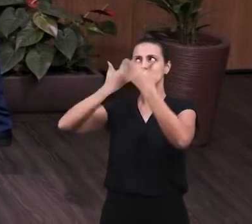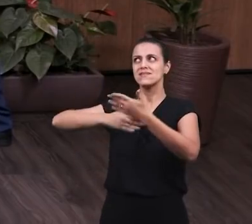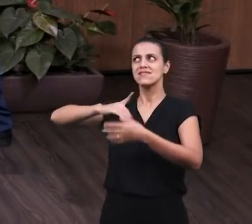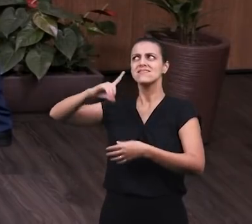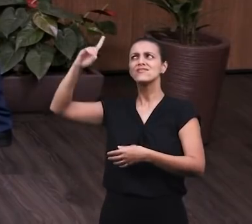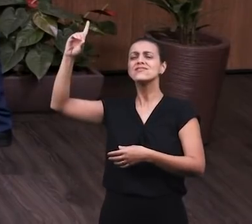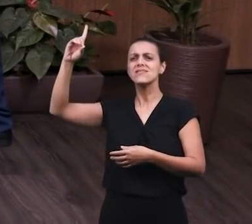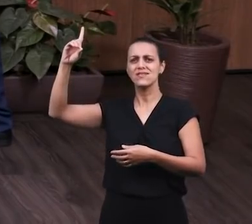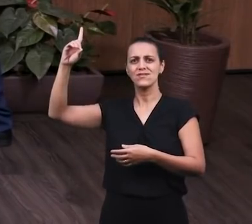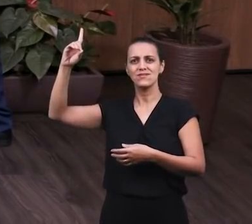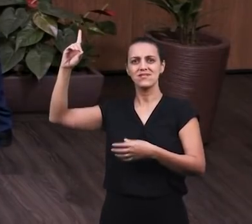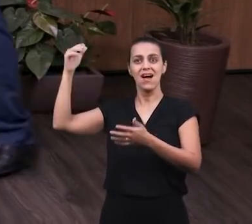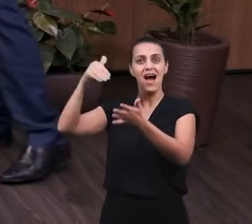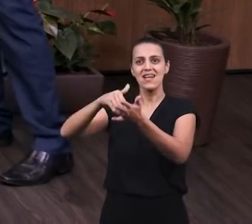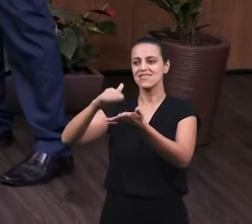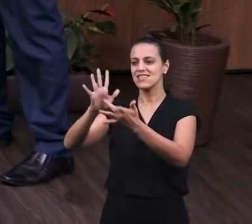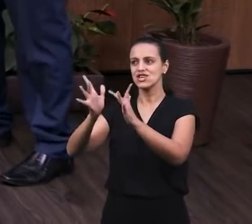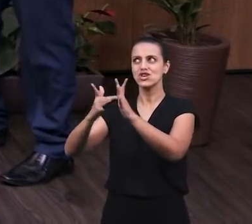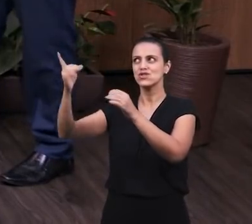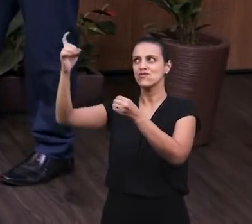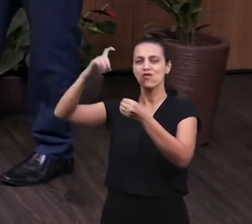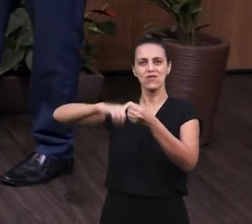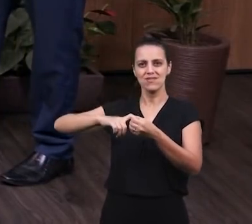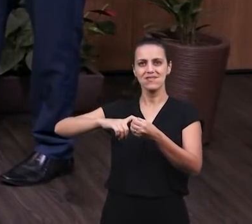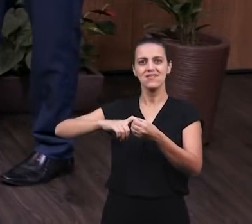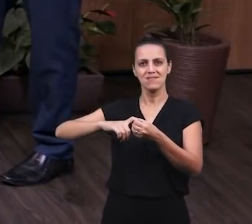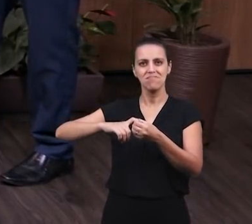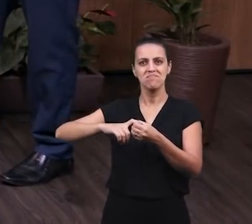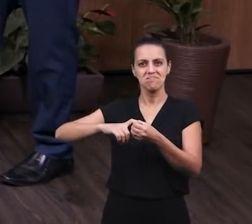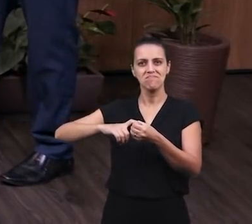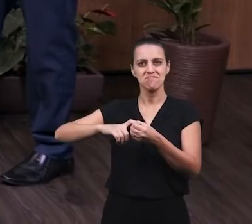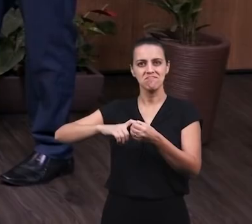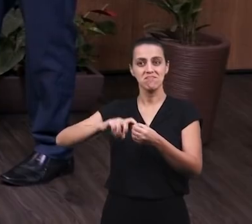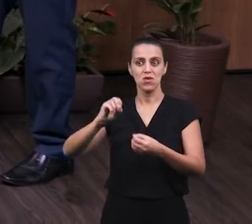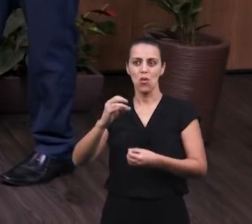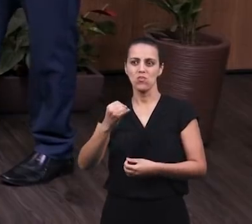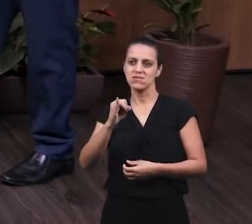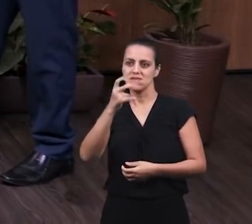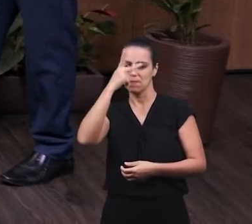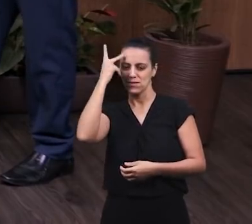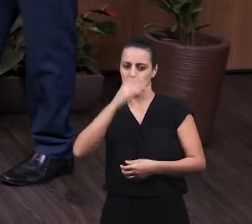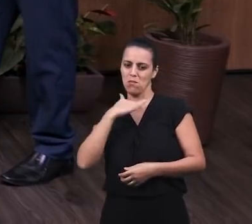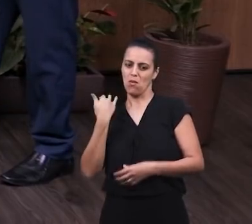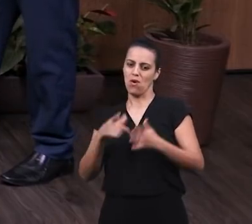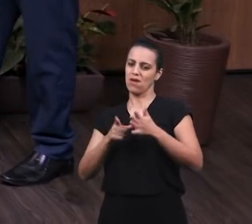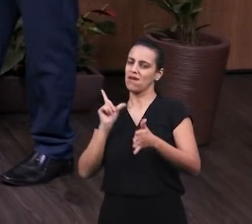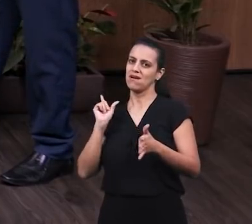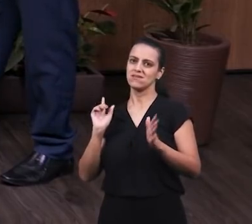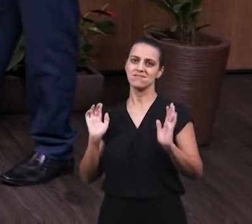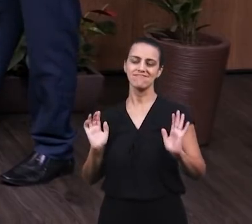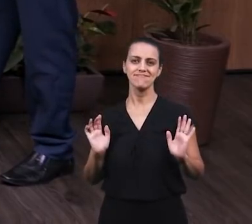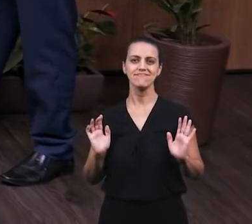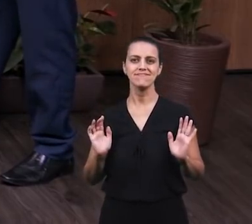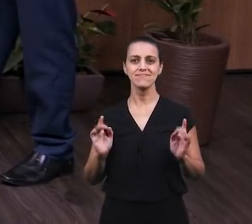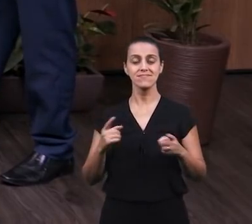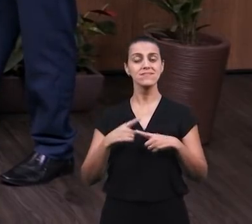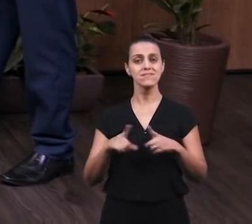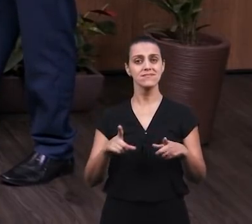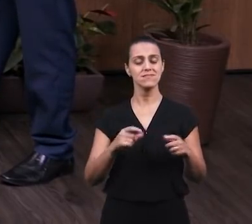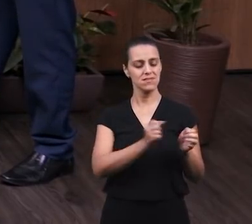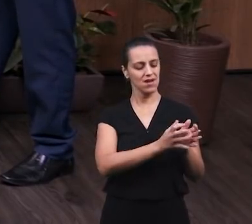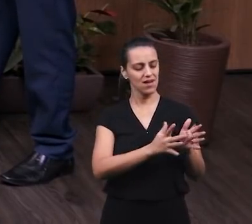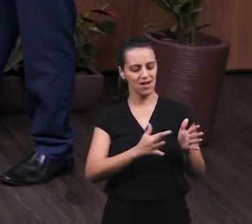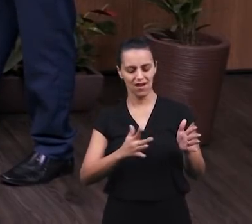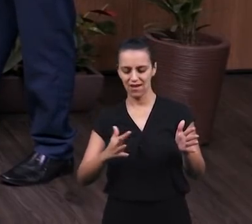E isso vai se dar até a volta de Jesus, ou se a pessoa passar antes, né? É esse